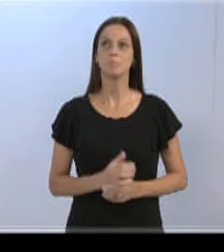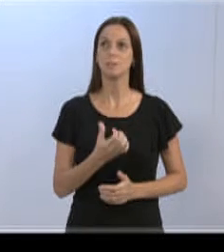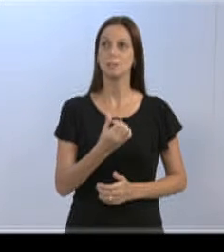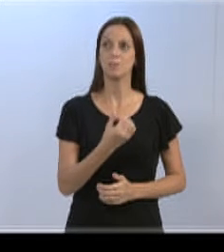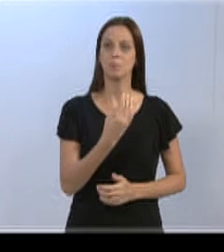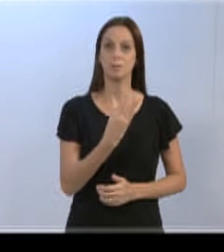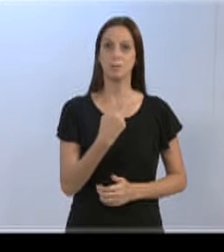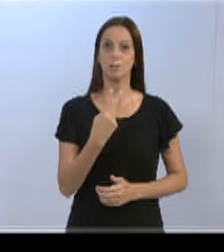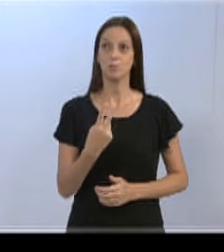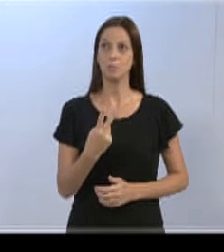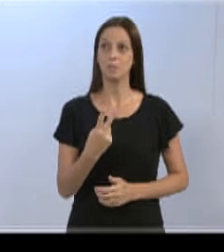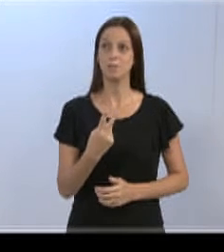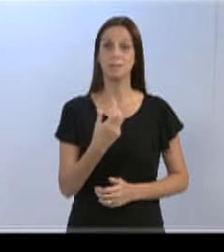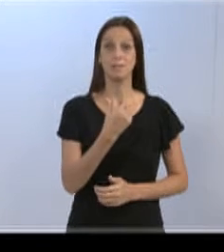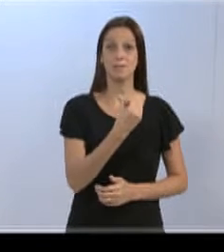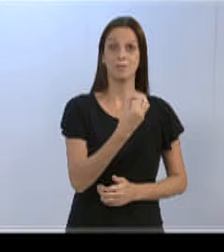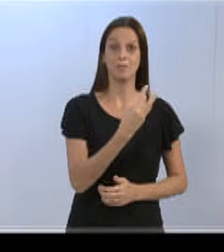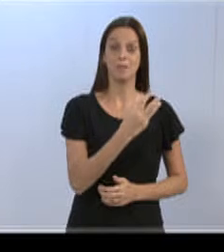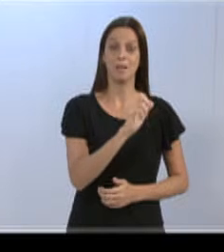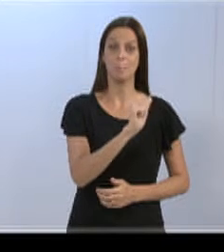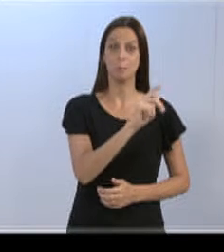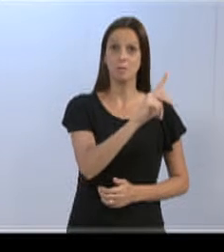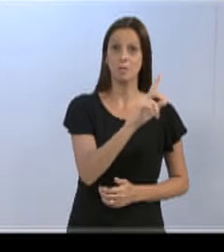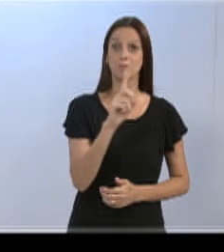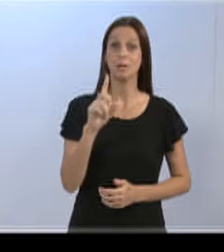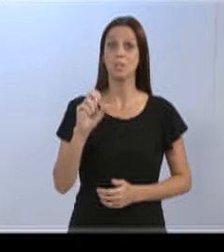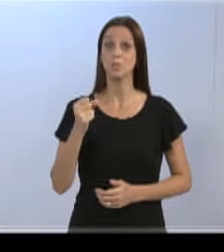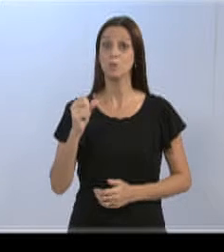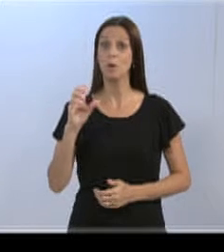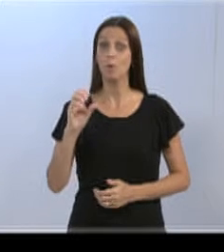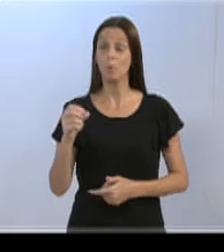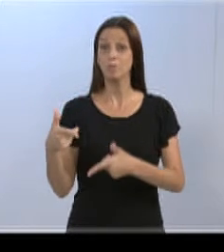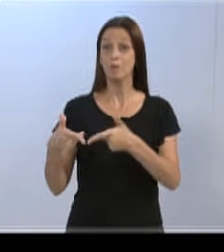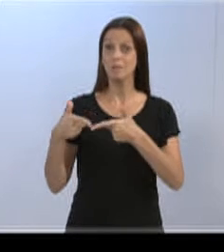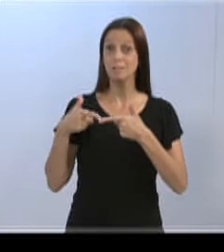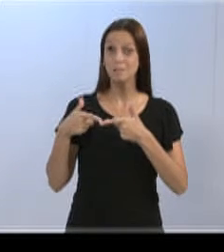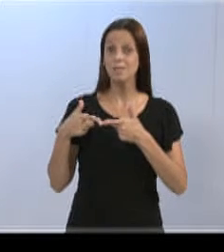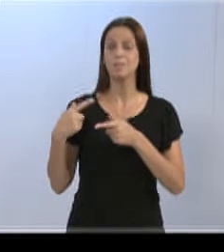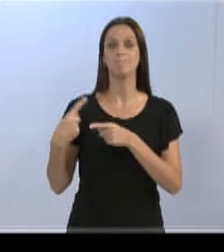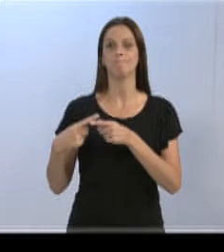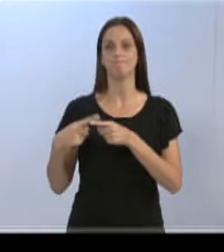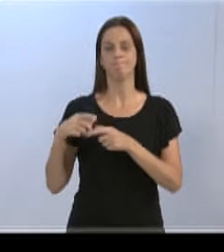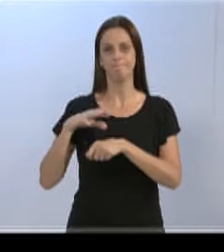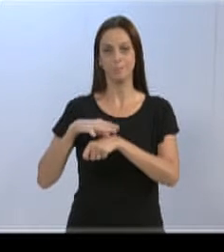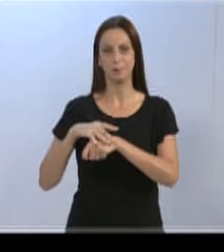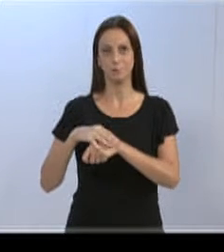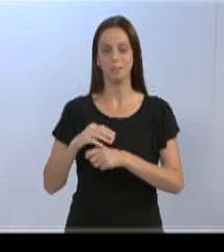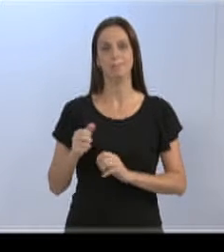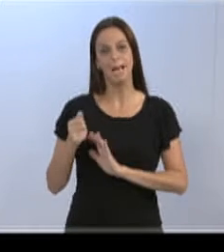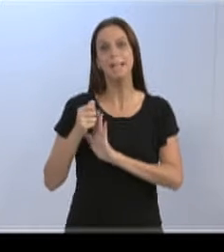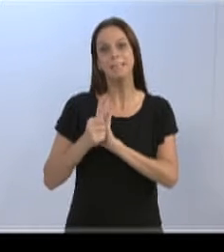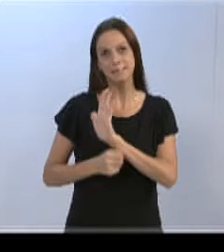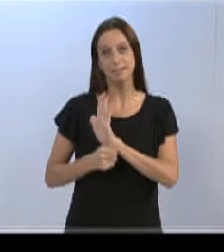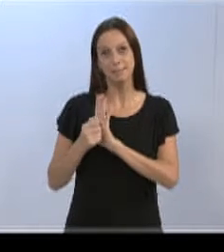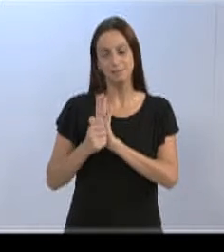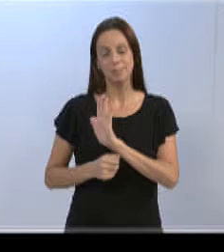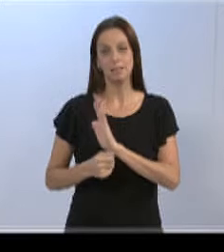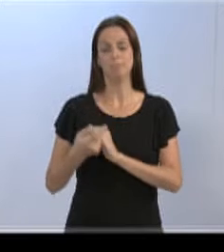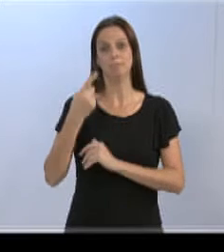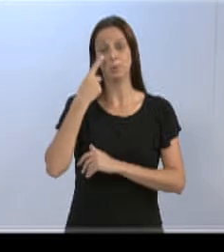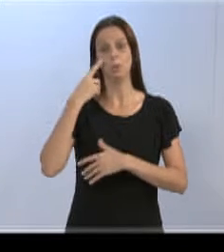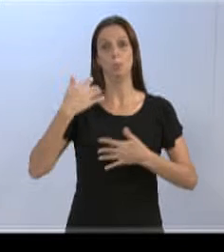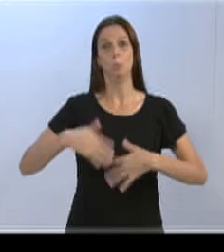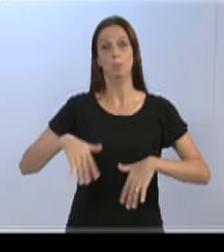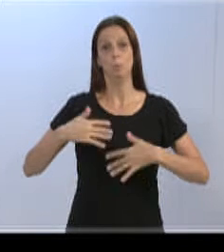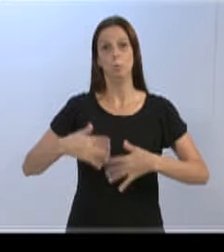642, então 63 aposentados e 108 estavam afastados por motivo de doença. O que chama a atenção também é o alto